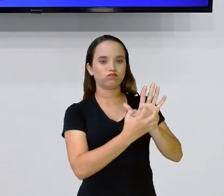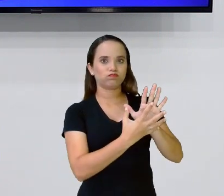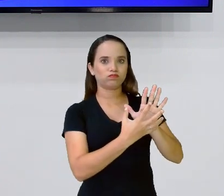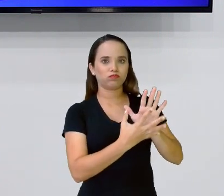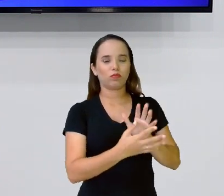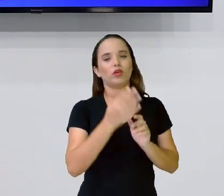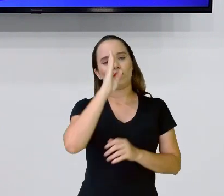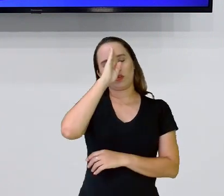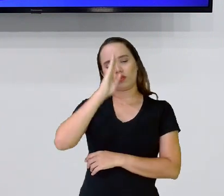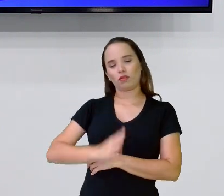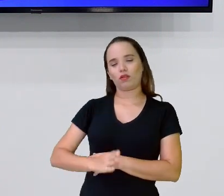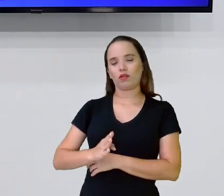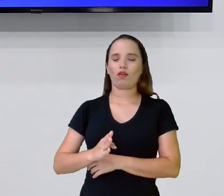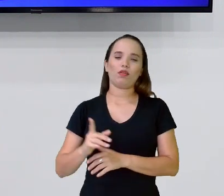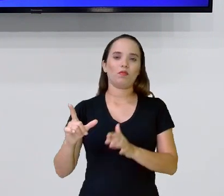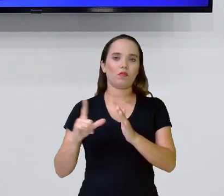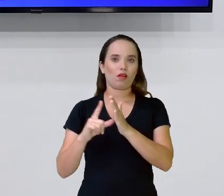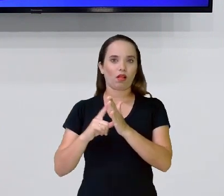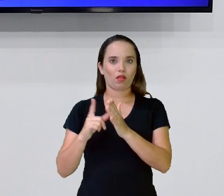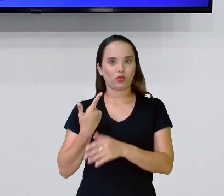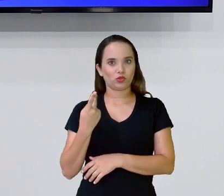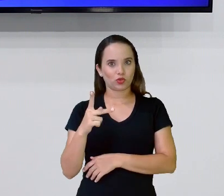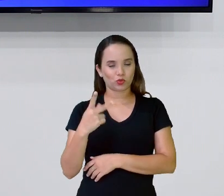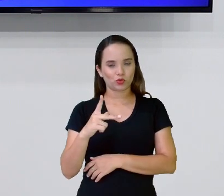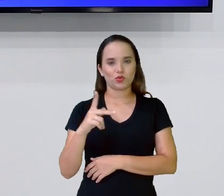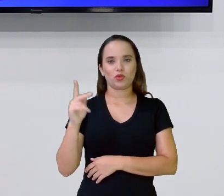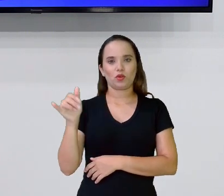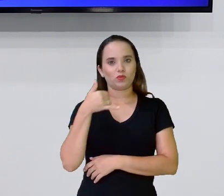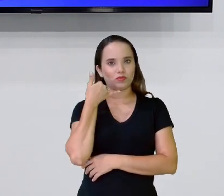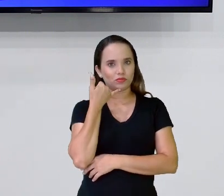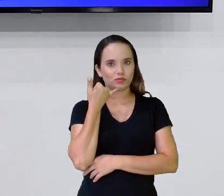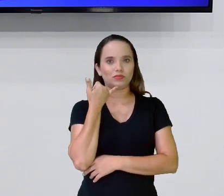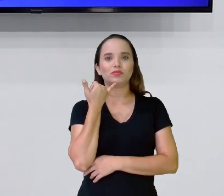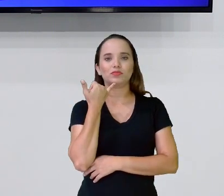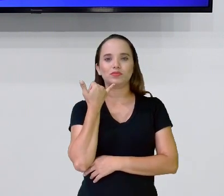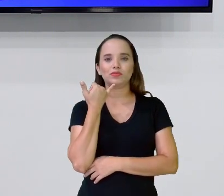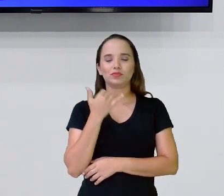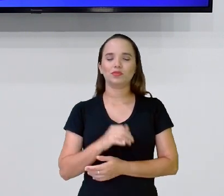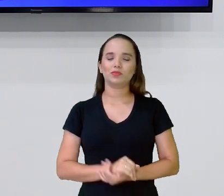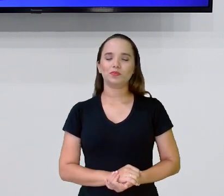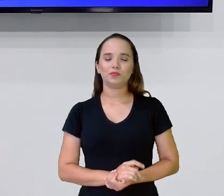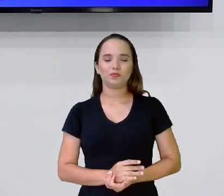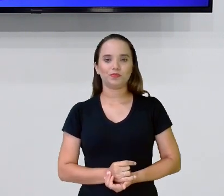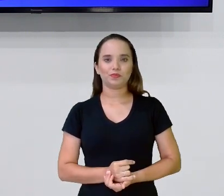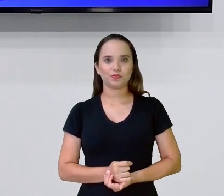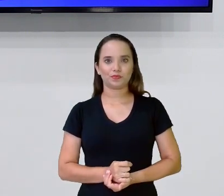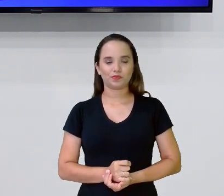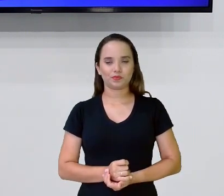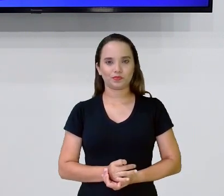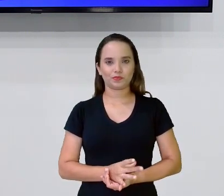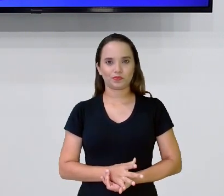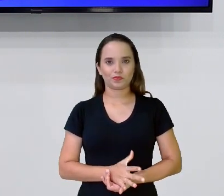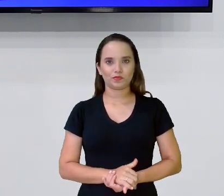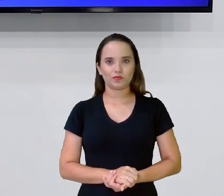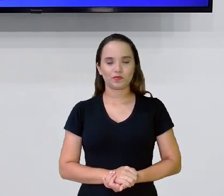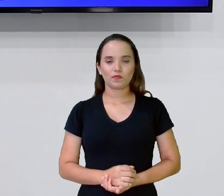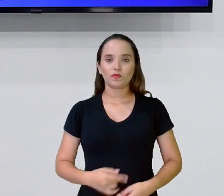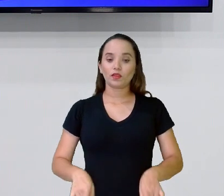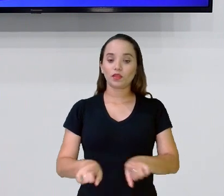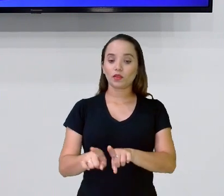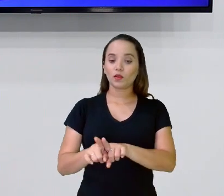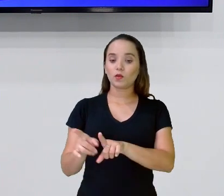você para a loja lá do seu, enfim, do seu sistema operacional, beleza? E também